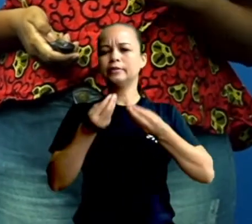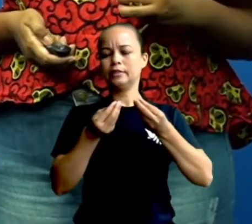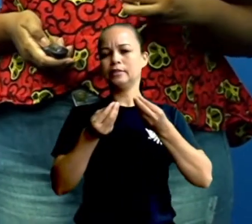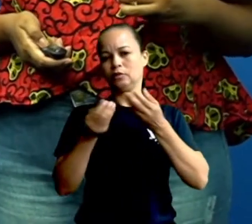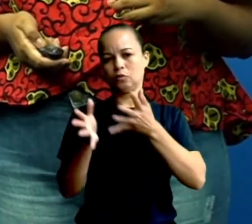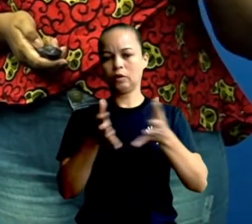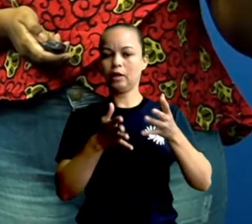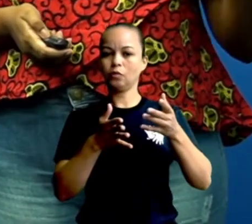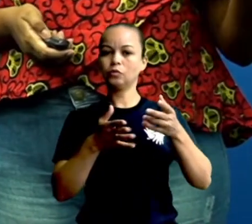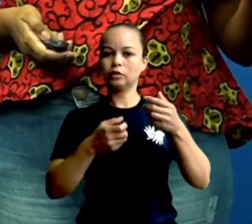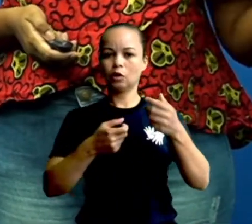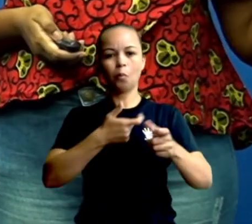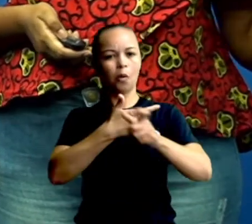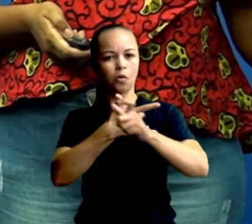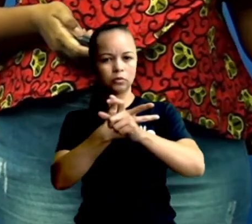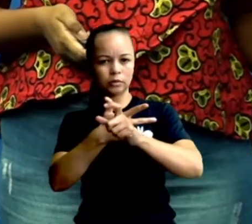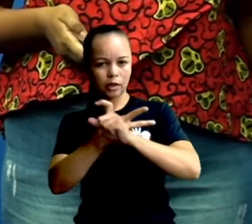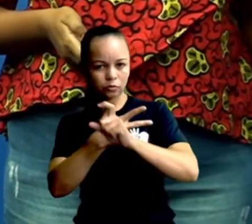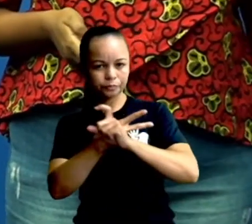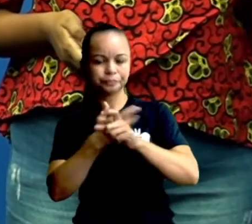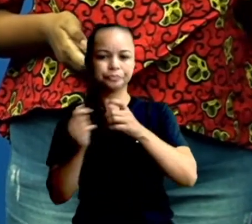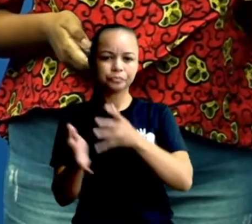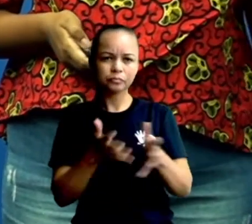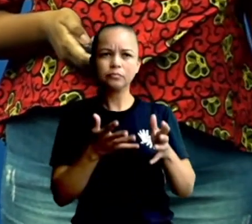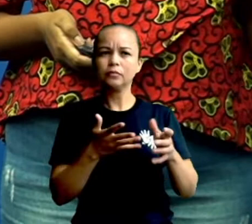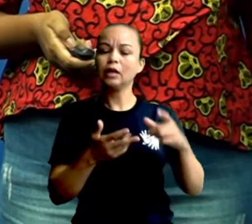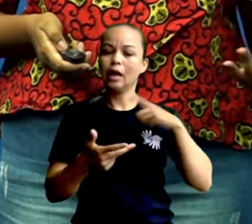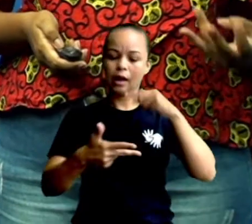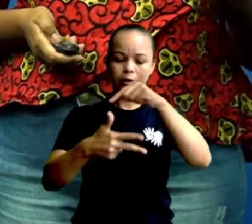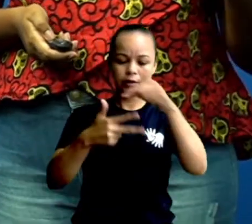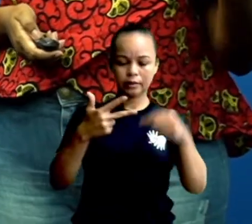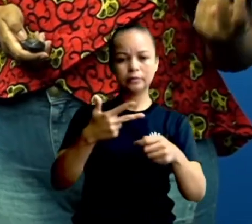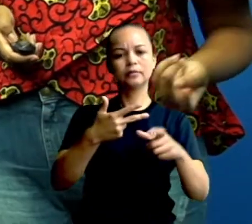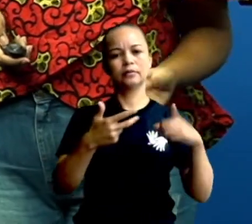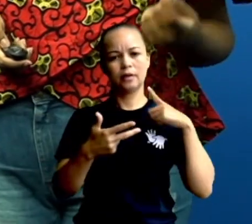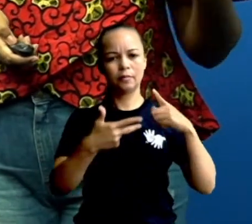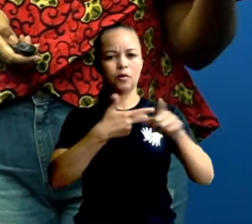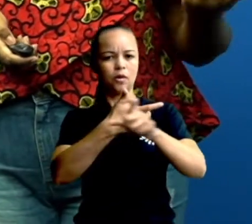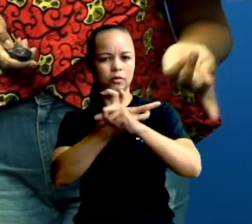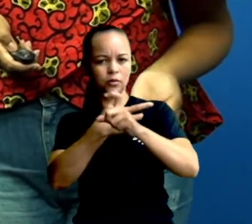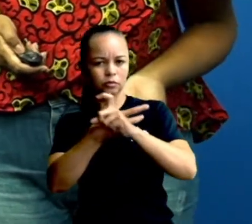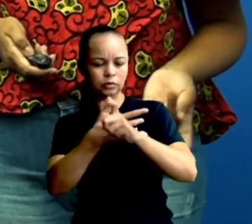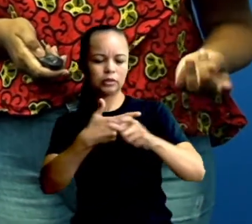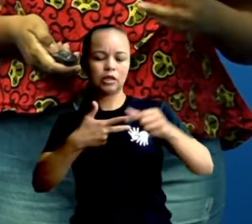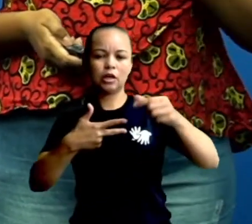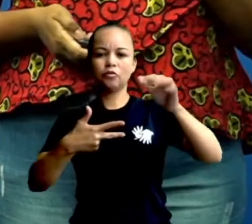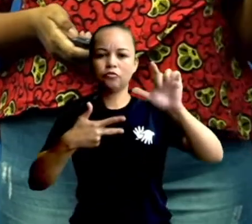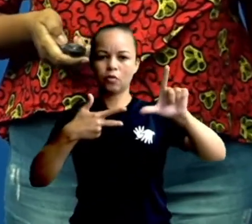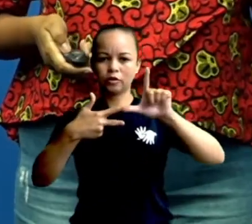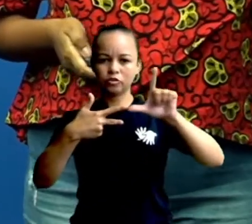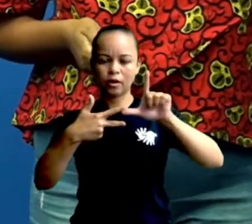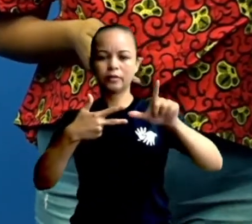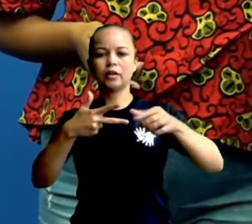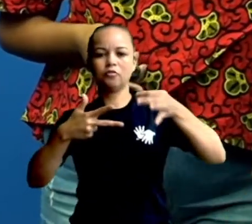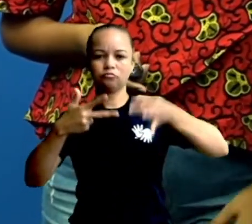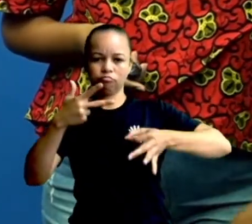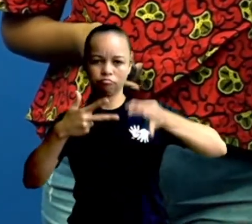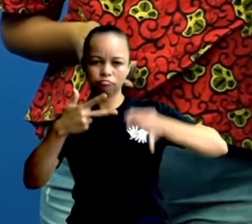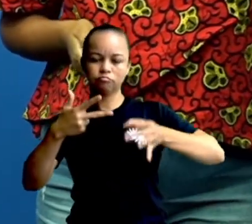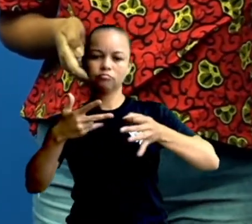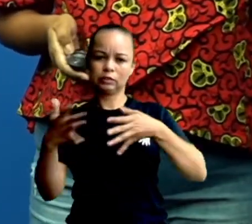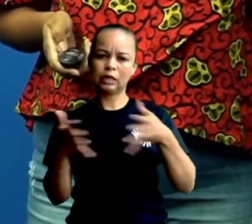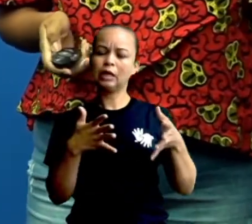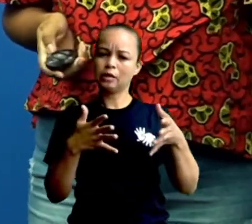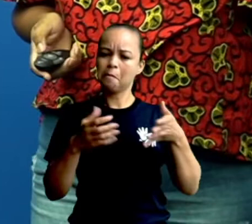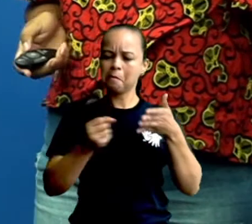executivo. Aqui no Brasil, a gente tem três poderes, né? O executivo, o legislativo e o judiciário. Basicamente foi isso que a